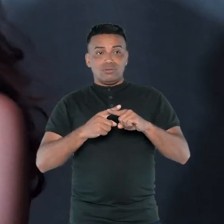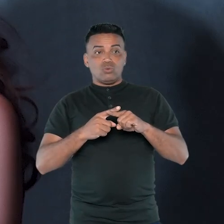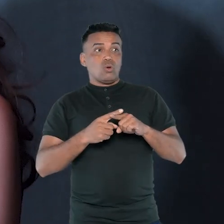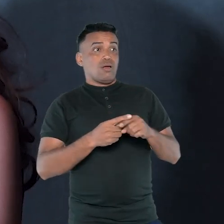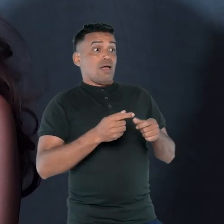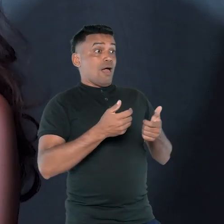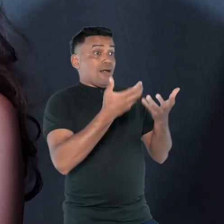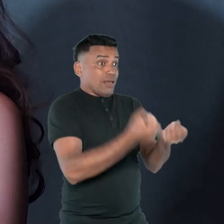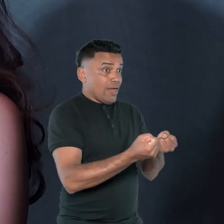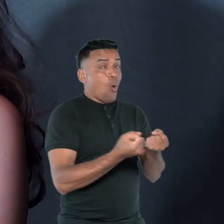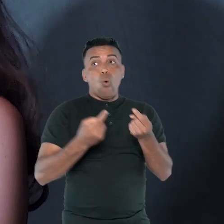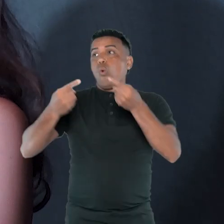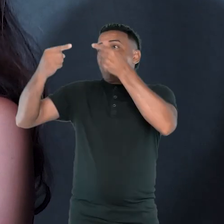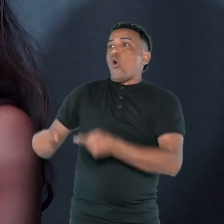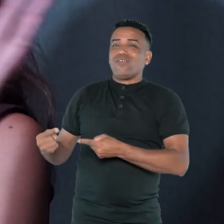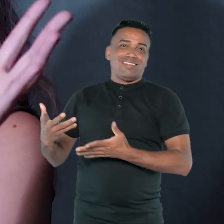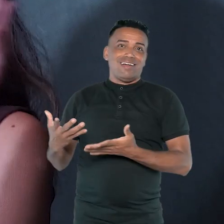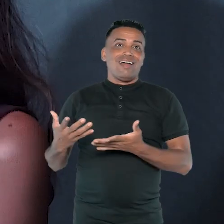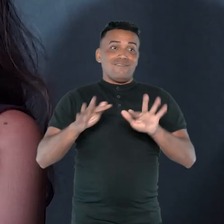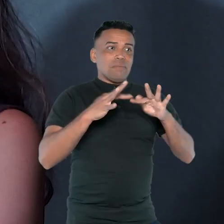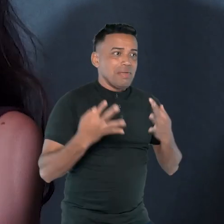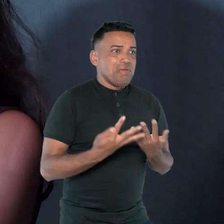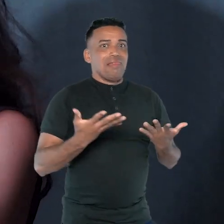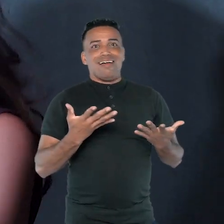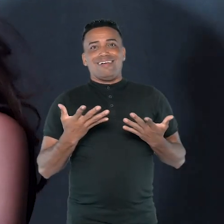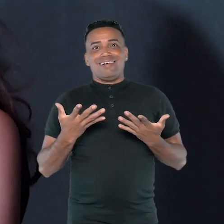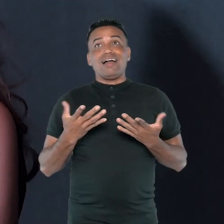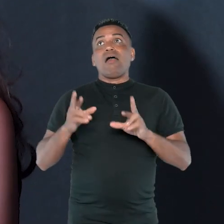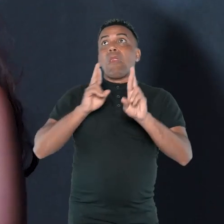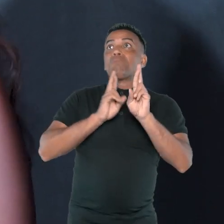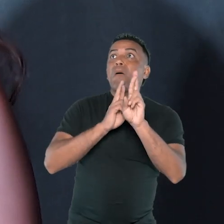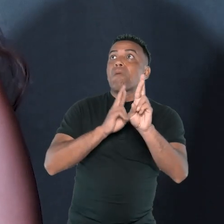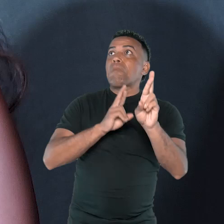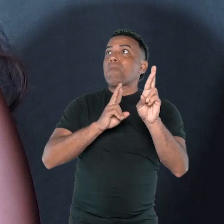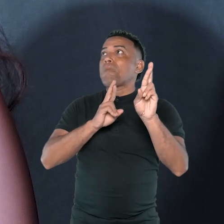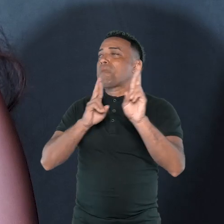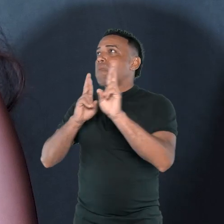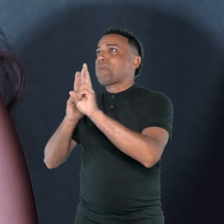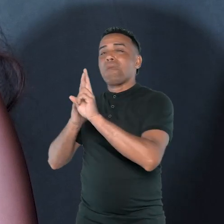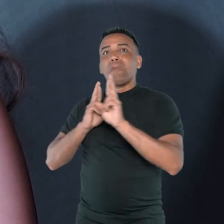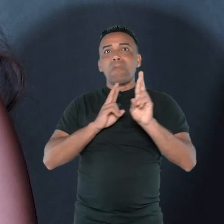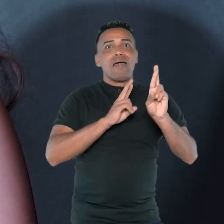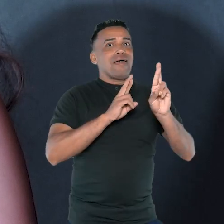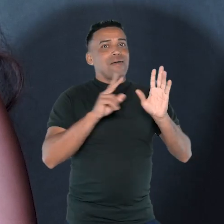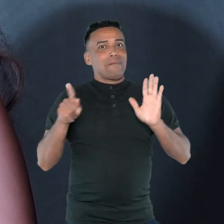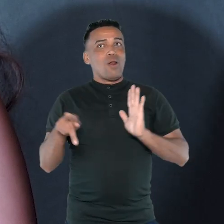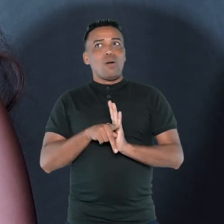ou contra a família. A gente tem que torcer pela